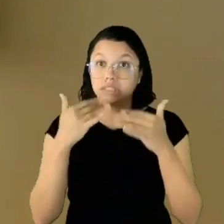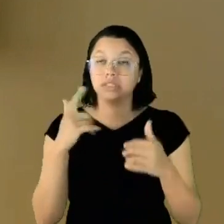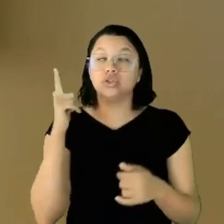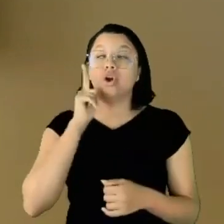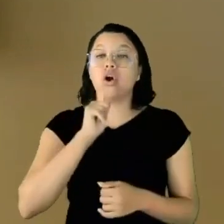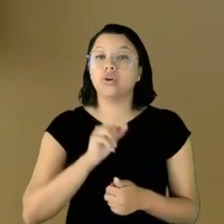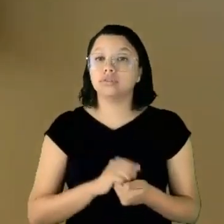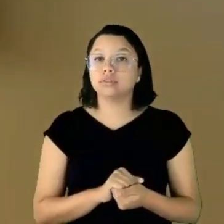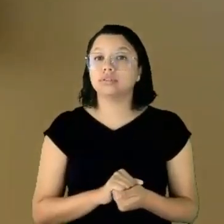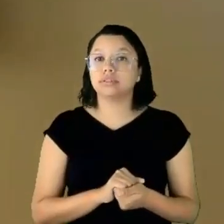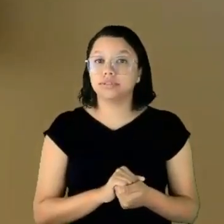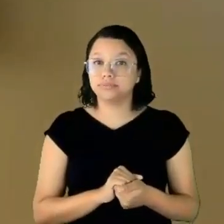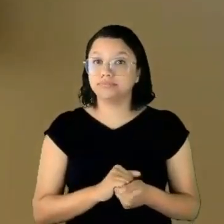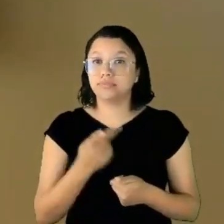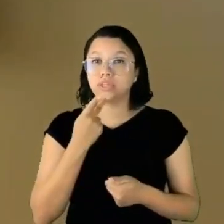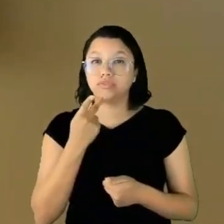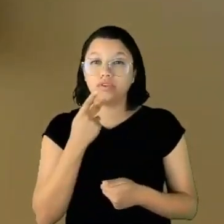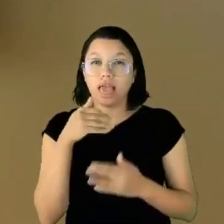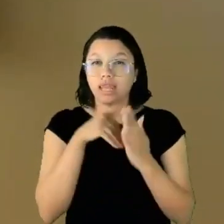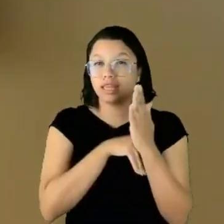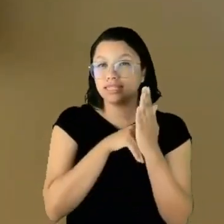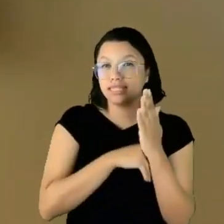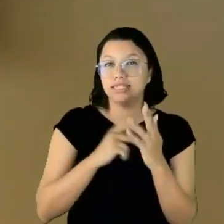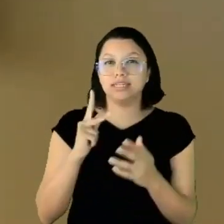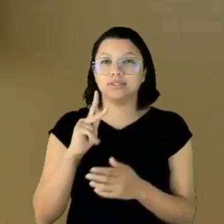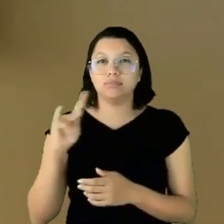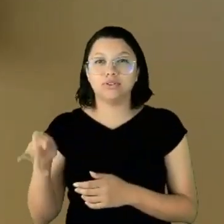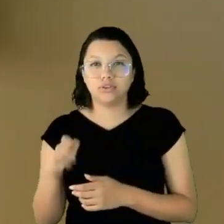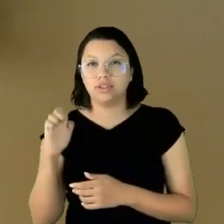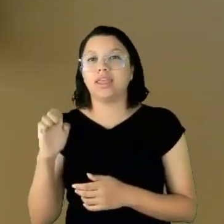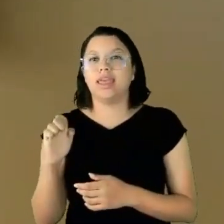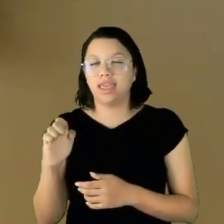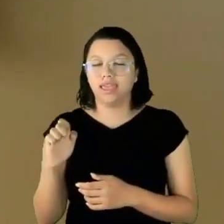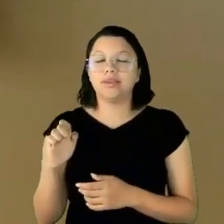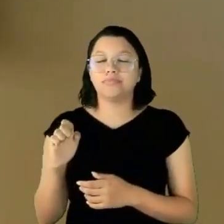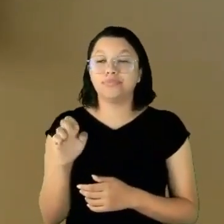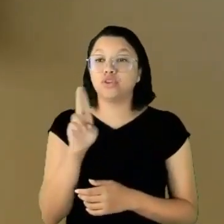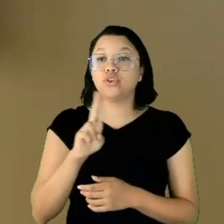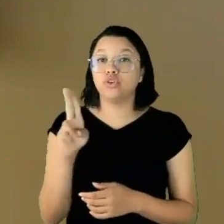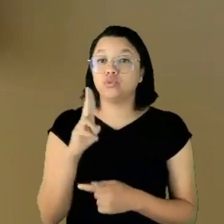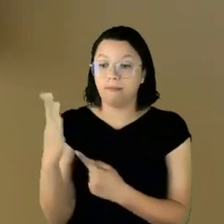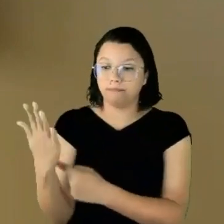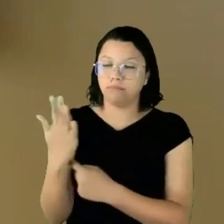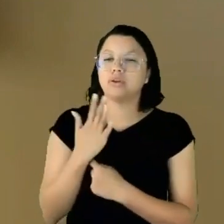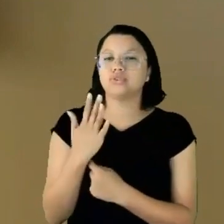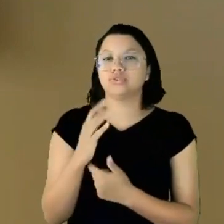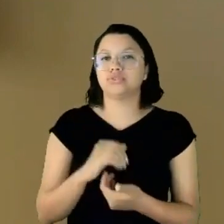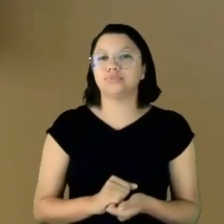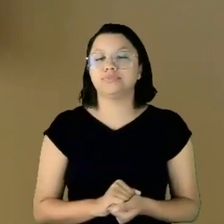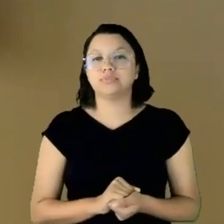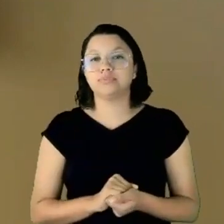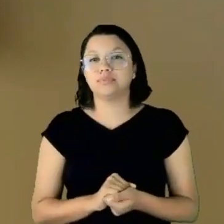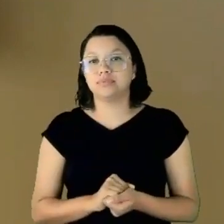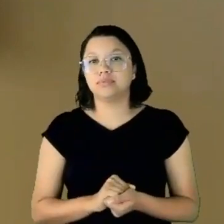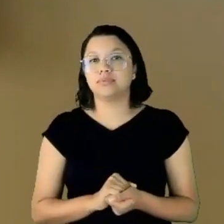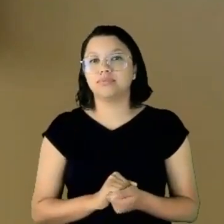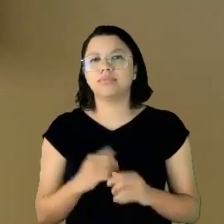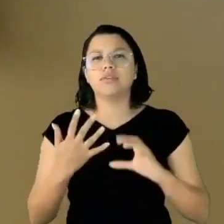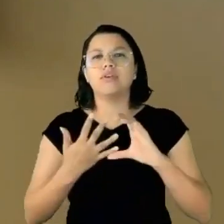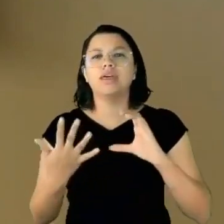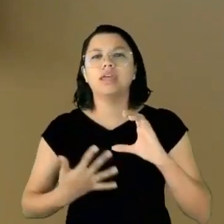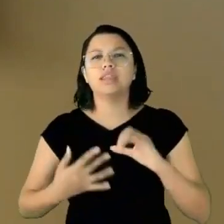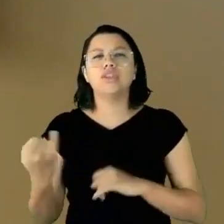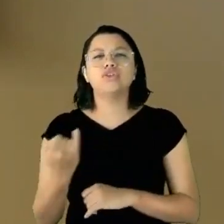consegue desbravar para nós os segredos do PJE mostrar como a gente pode usar o PJE em nosso favor um